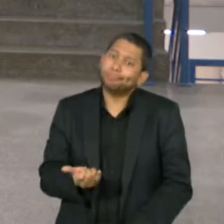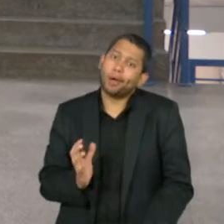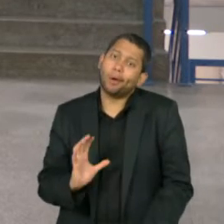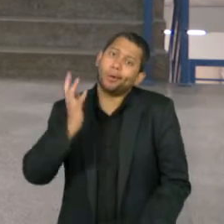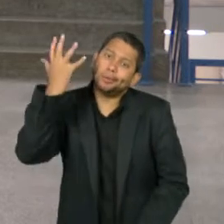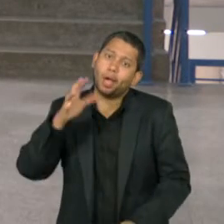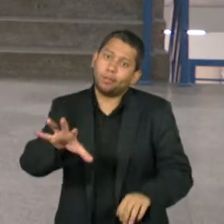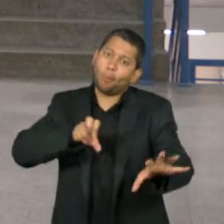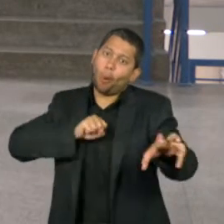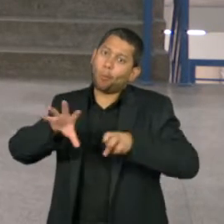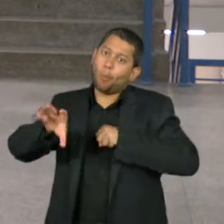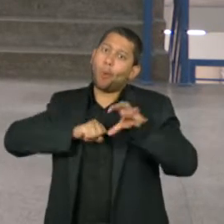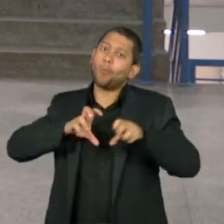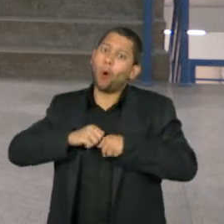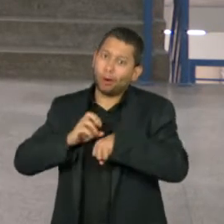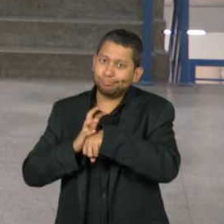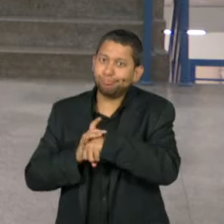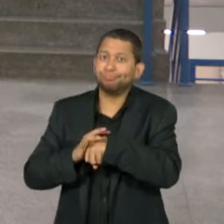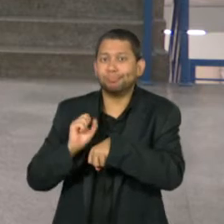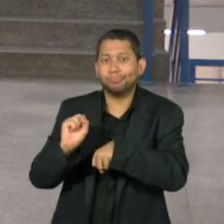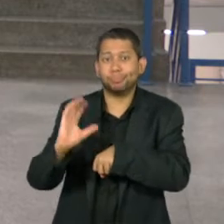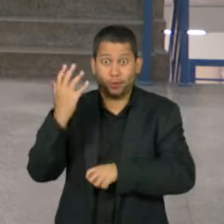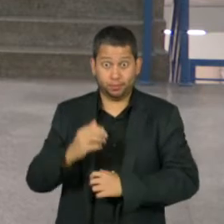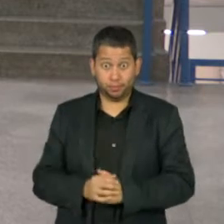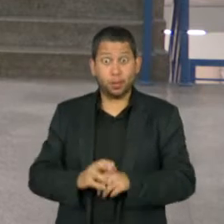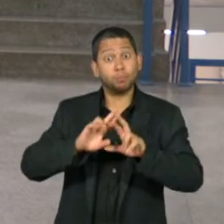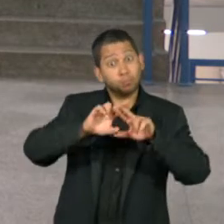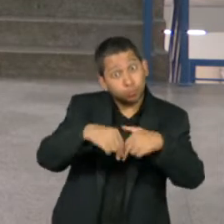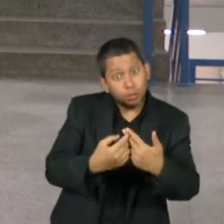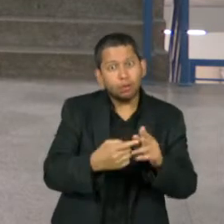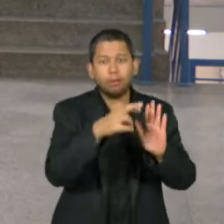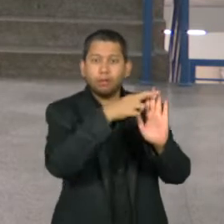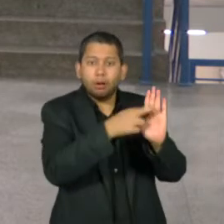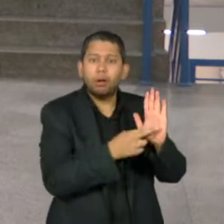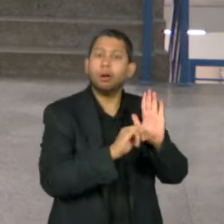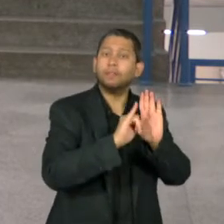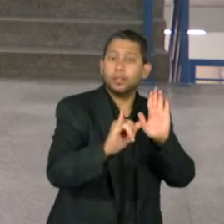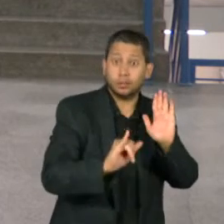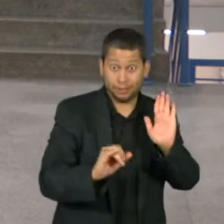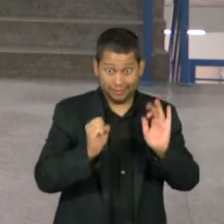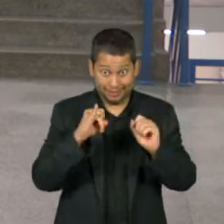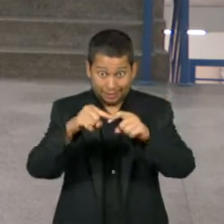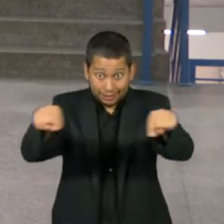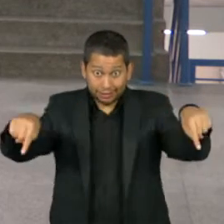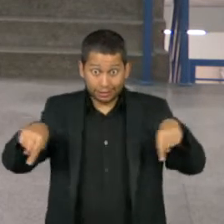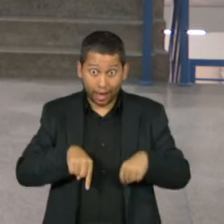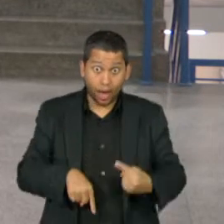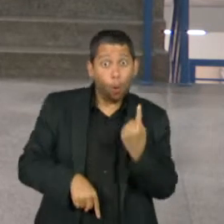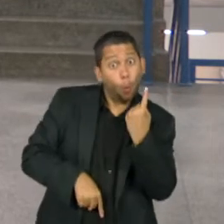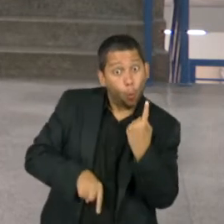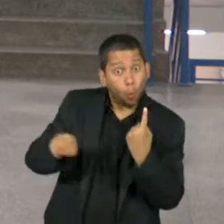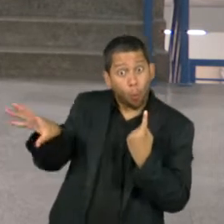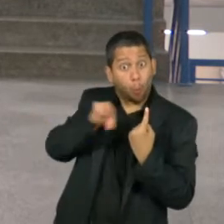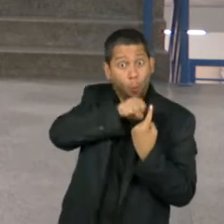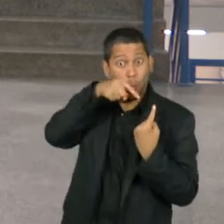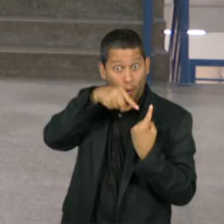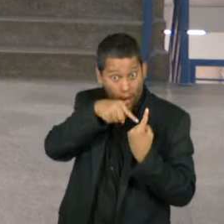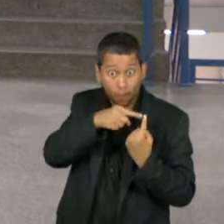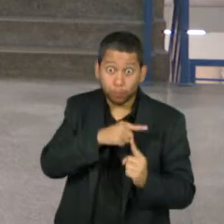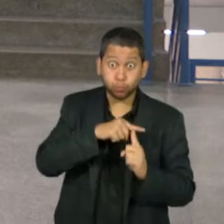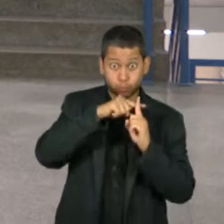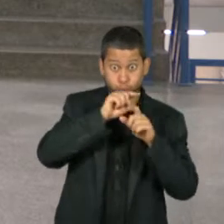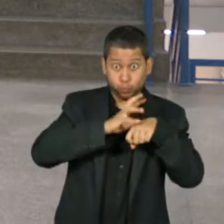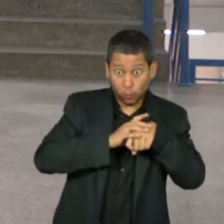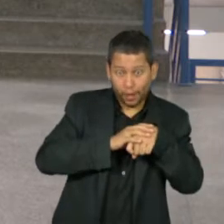de Educação determinou que, se um aluno apresentar apenas um sintoma de Covid, ele será afastado. E se algum testar